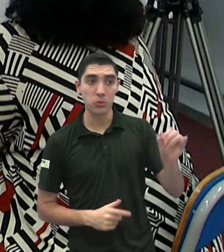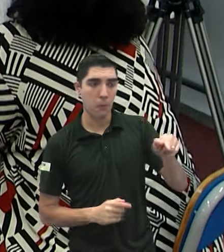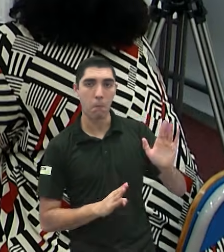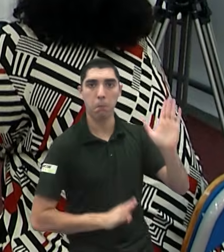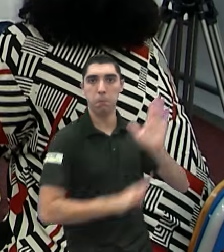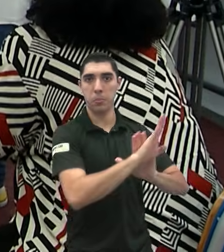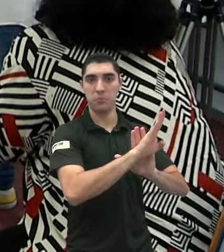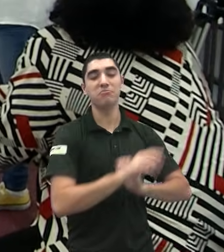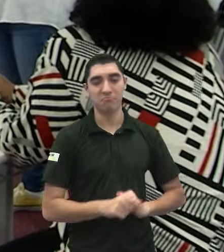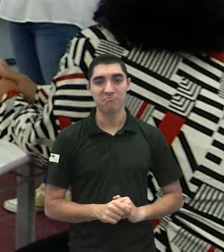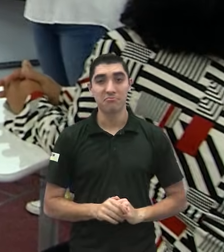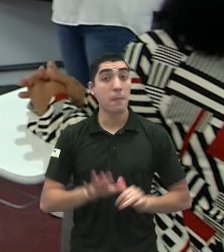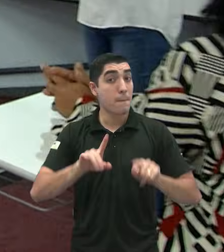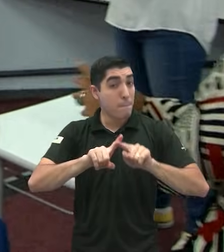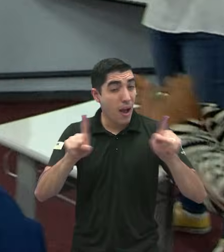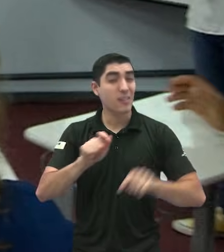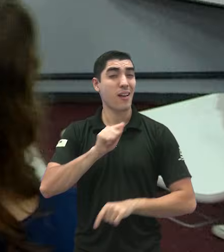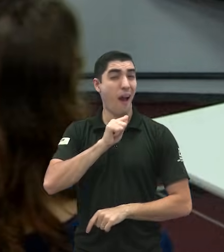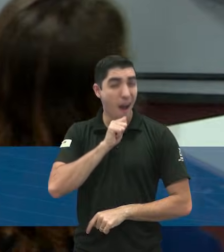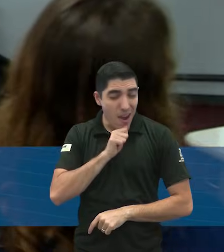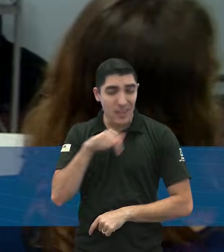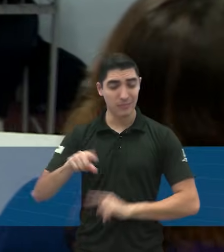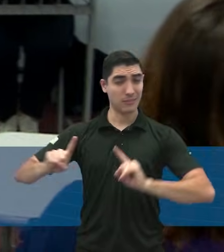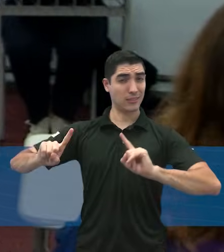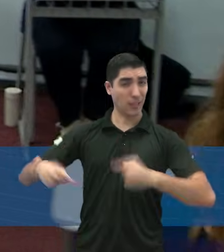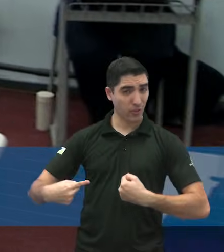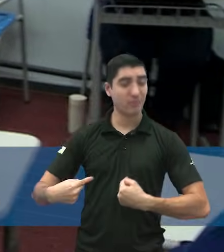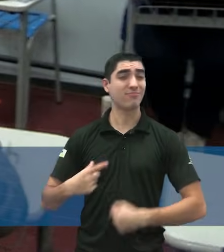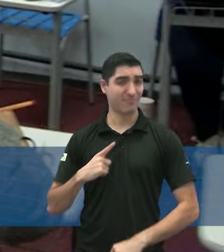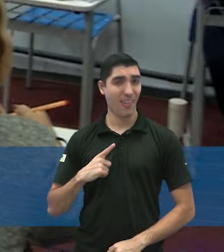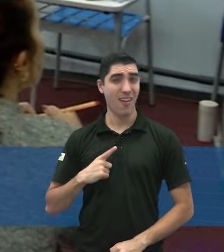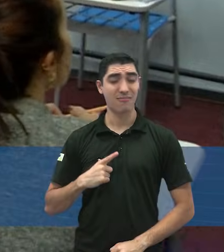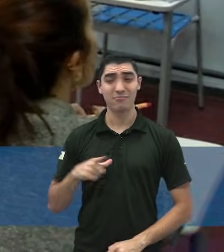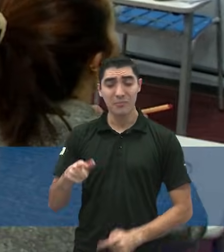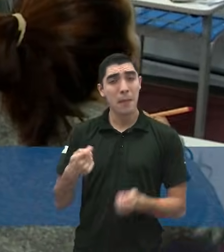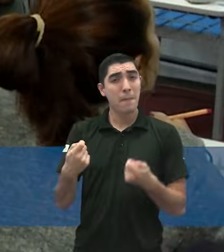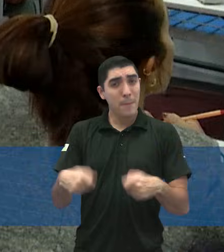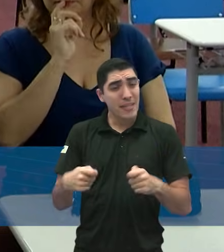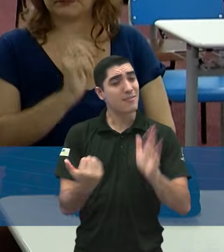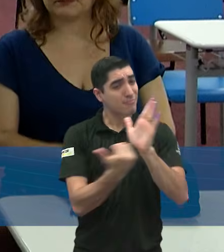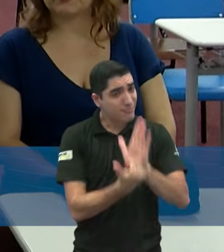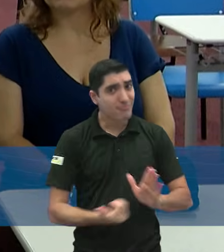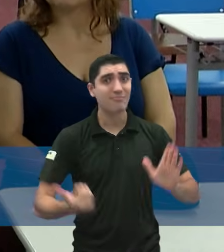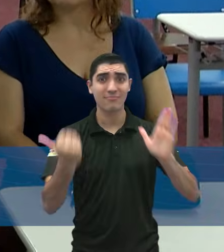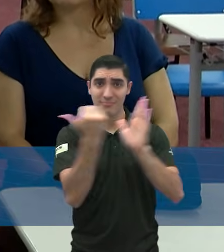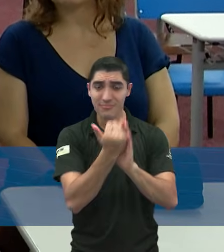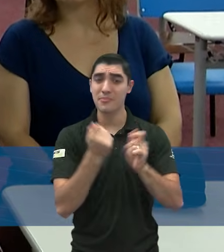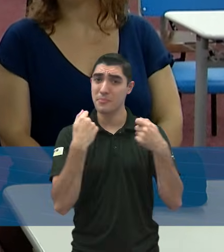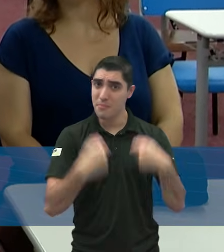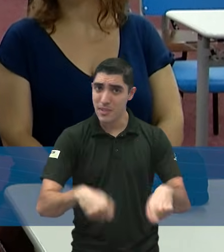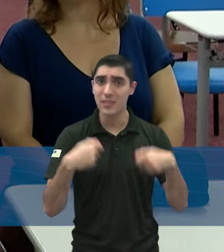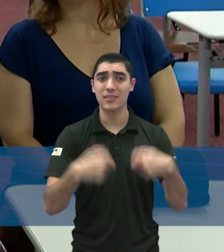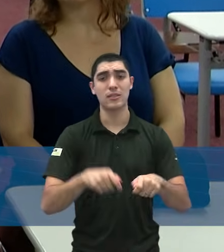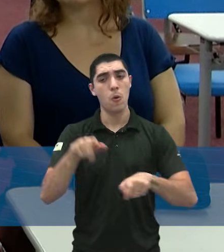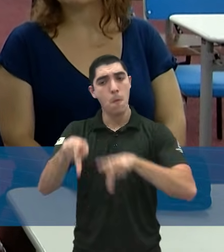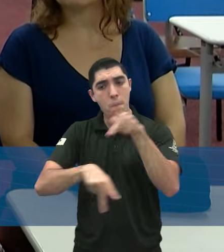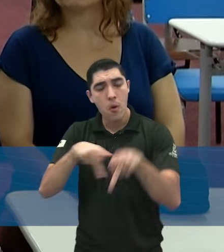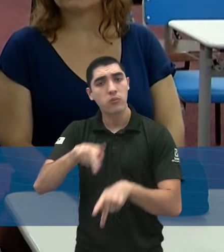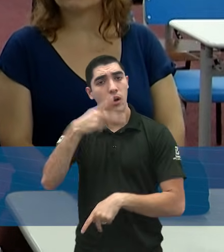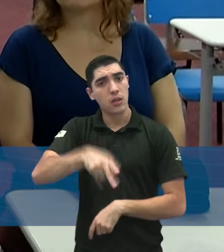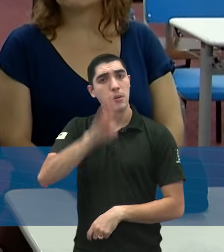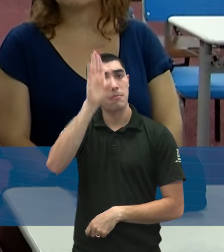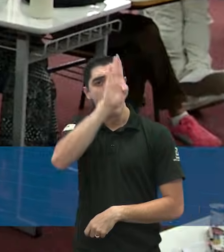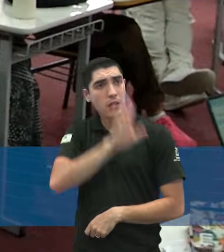12,3%. Mesmo assim, o desafio ainda é grande. Os números seguem abaixo da representatividade da população negra